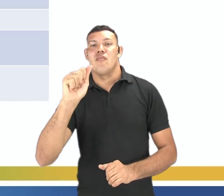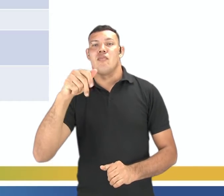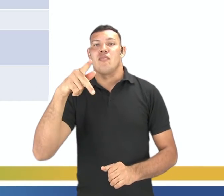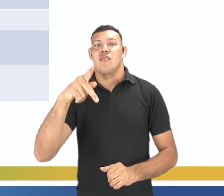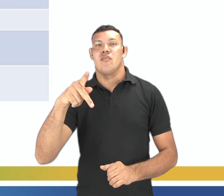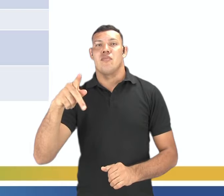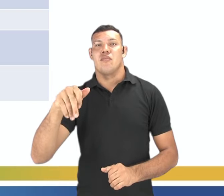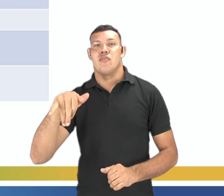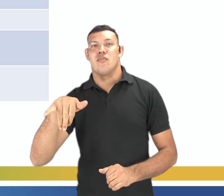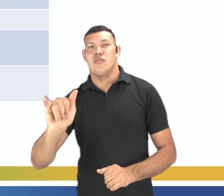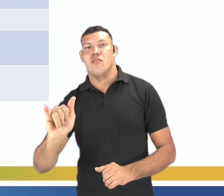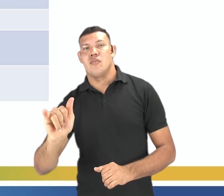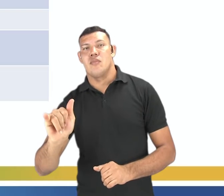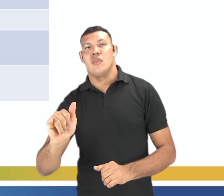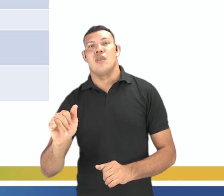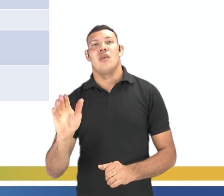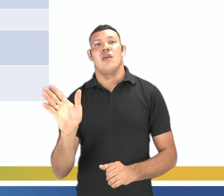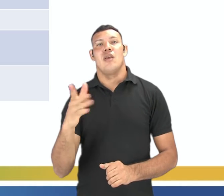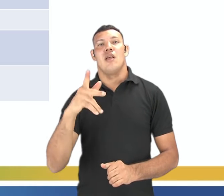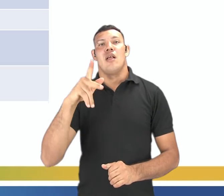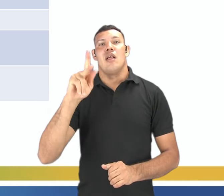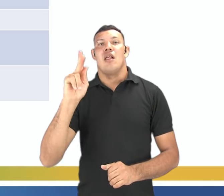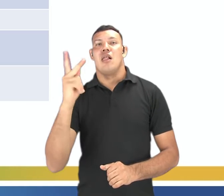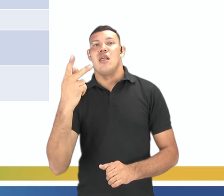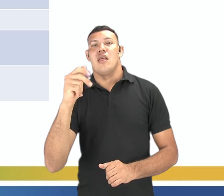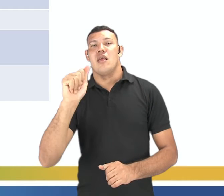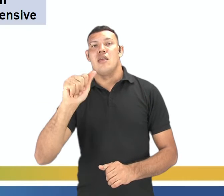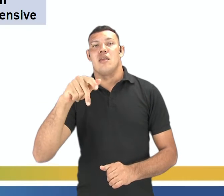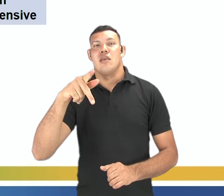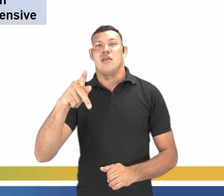The happiest, o mais feliz. Ok?